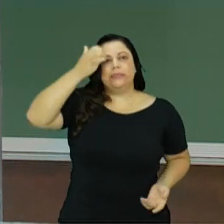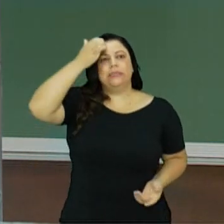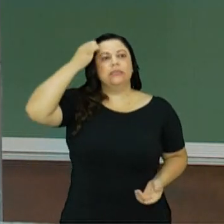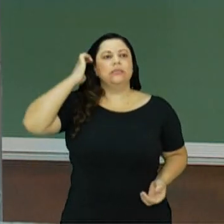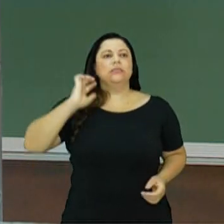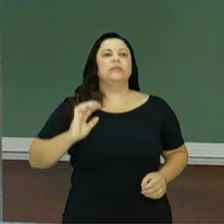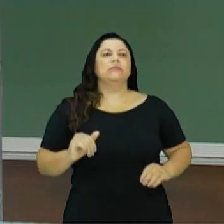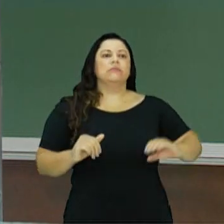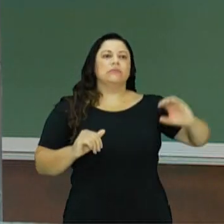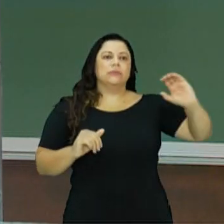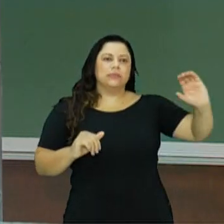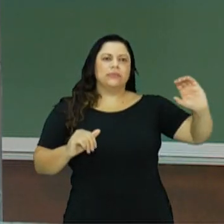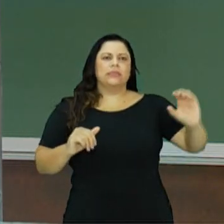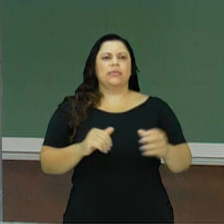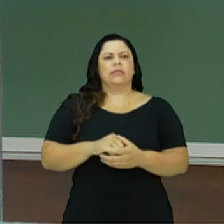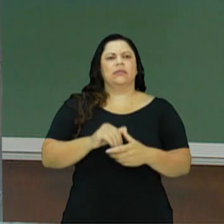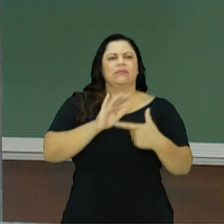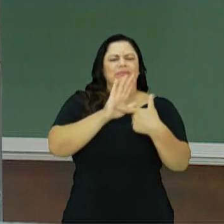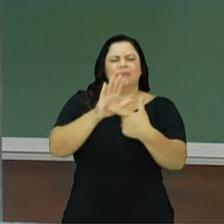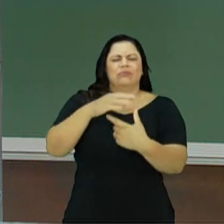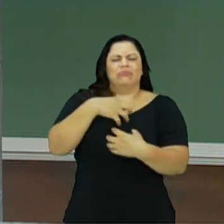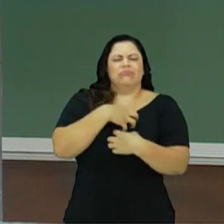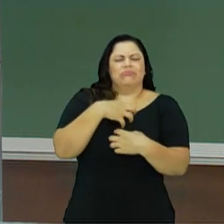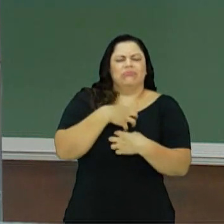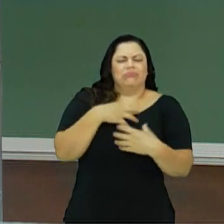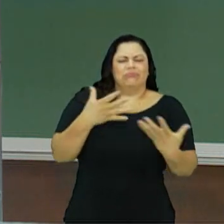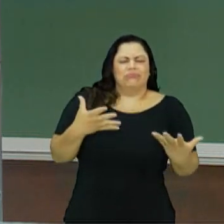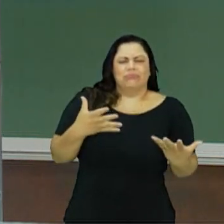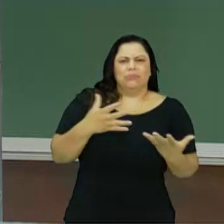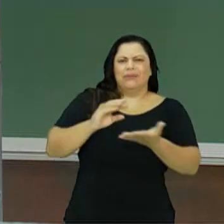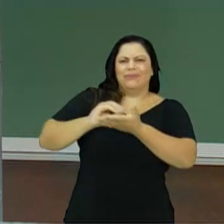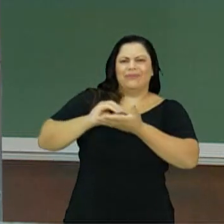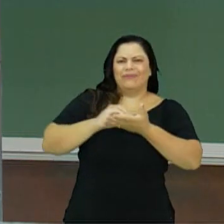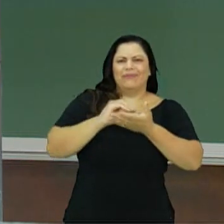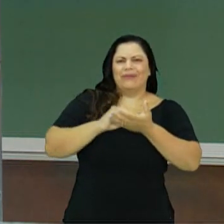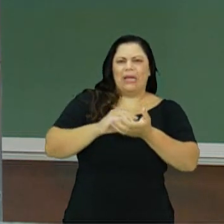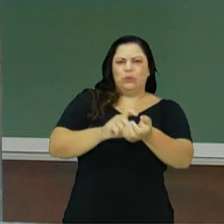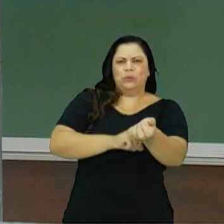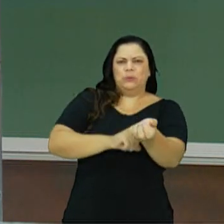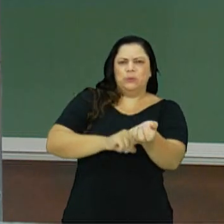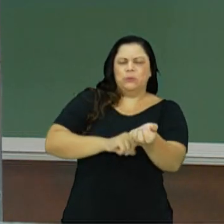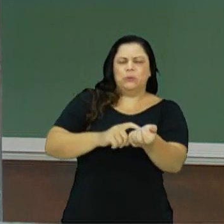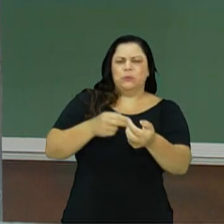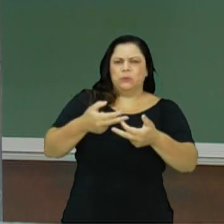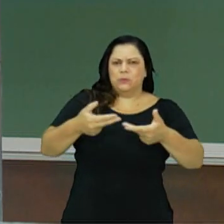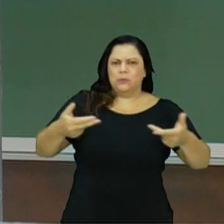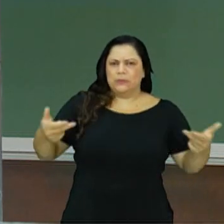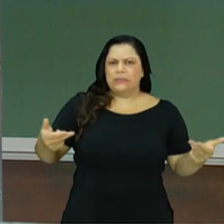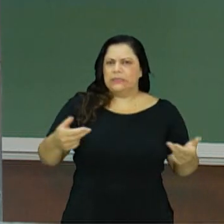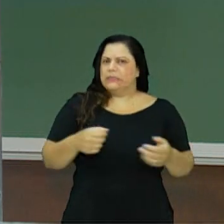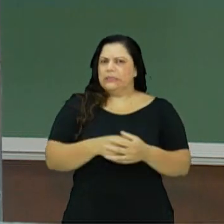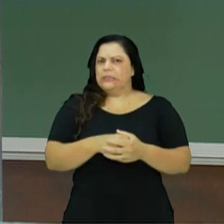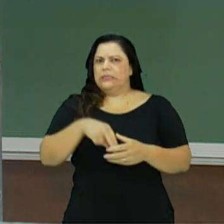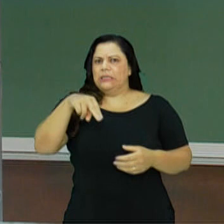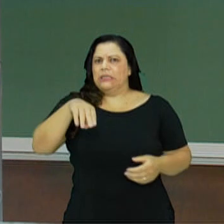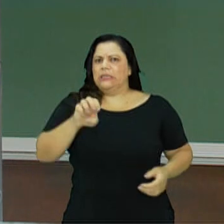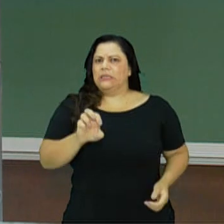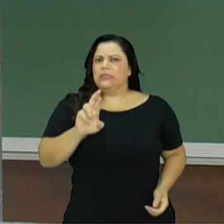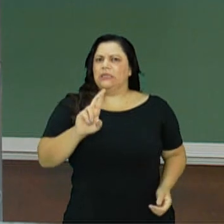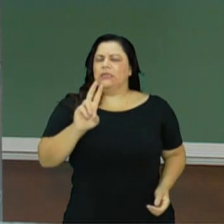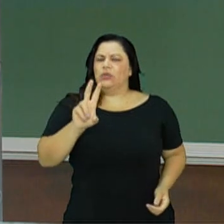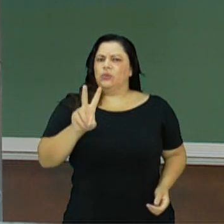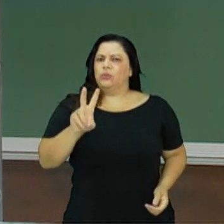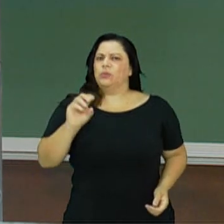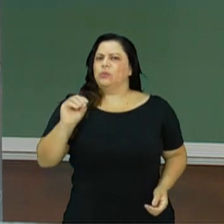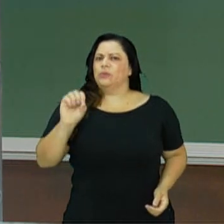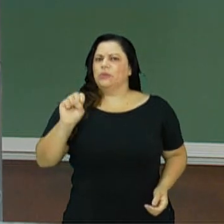não apresenta sensibilidade devido à ausência de fibras nervosas. Também não seria, né, porque ele tem,